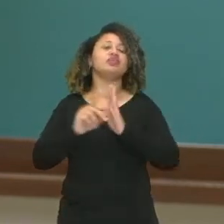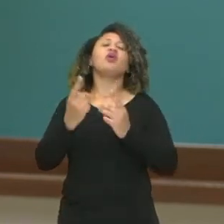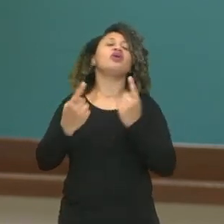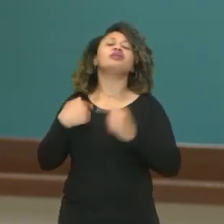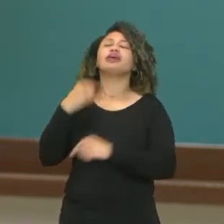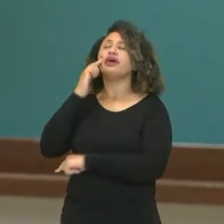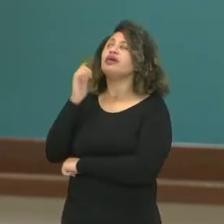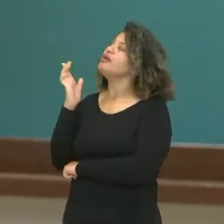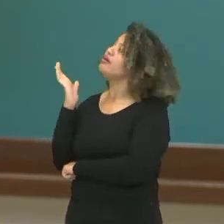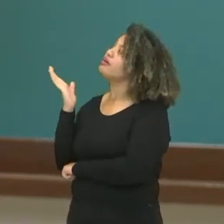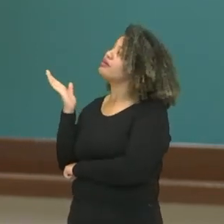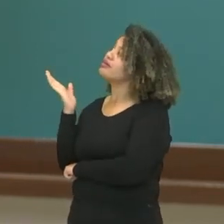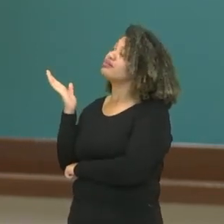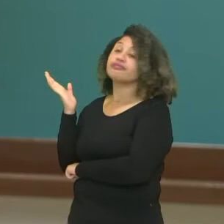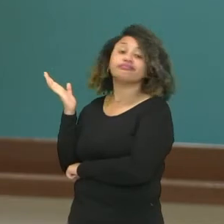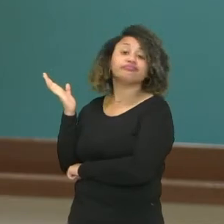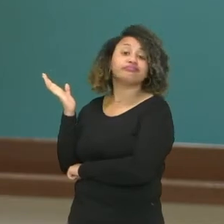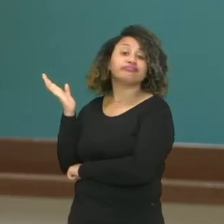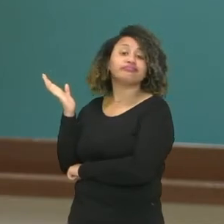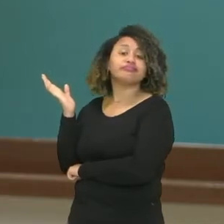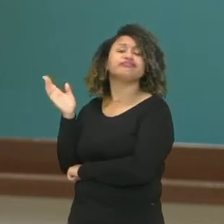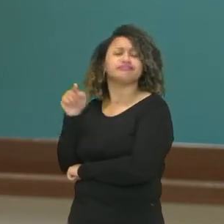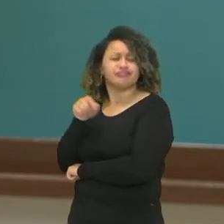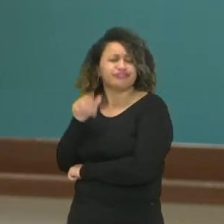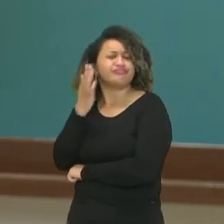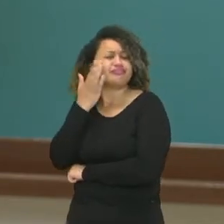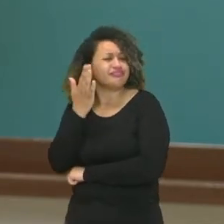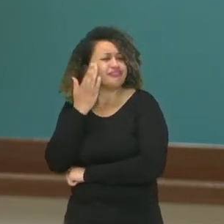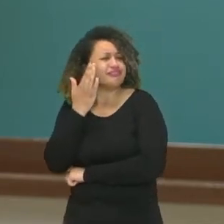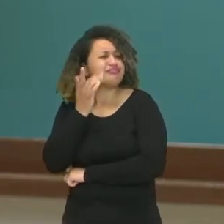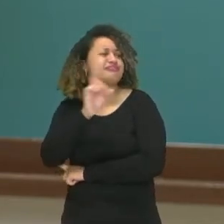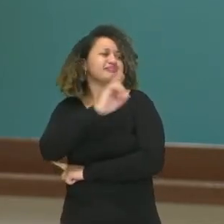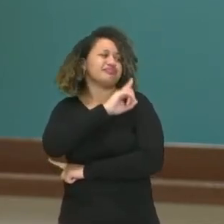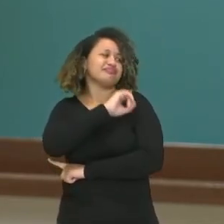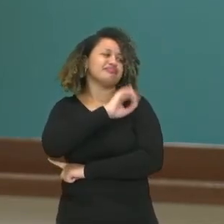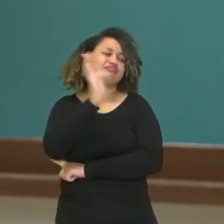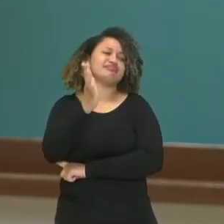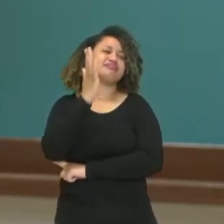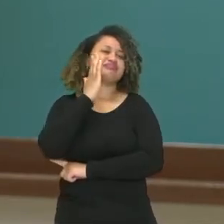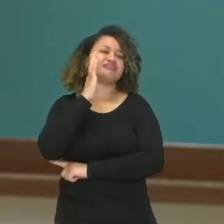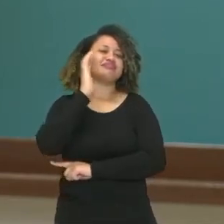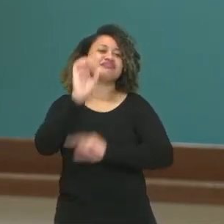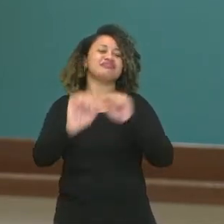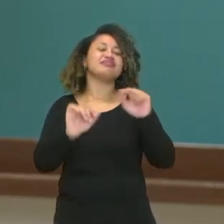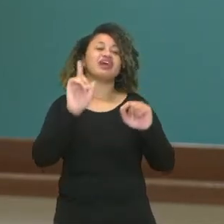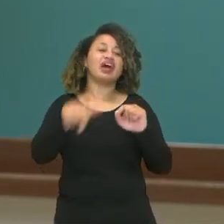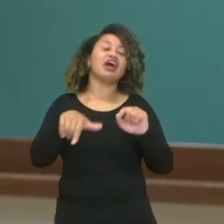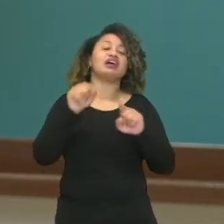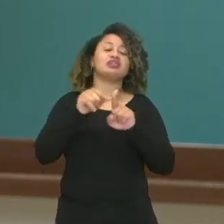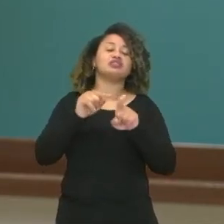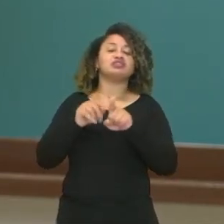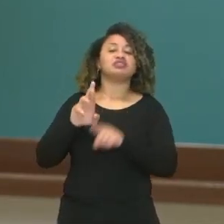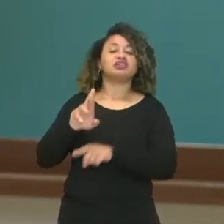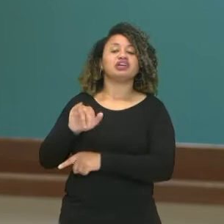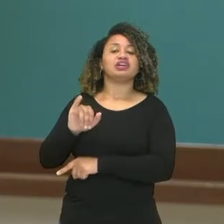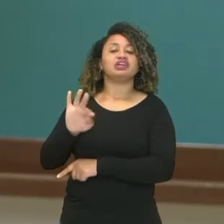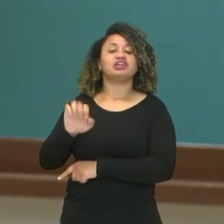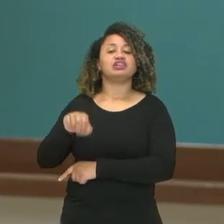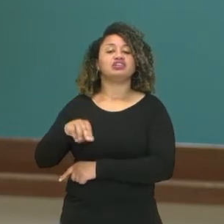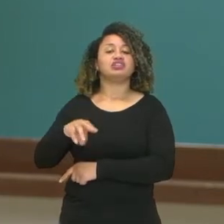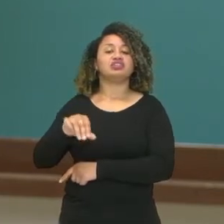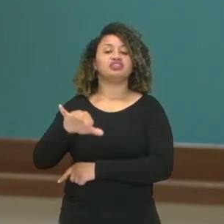é essa? Vocês sabem? Com certeza sabem, né? Primeira série sabe. Então, é a ginástica rítmica. Então, são